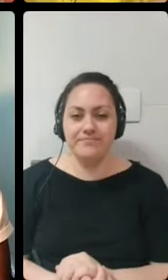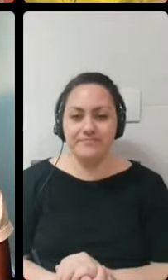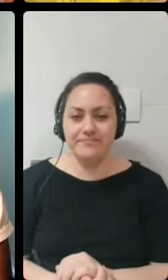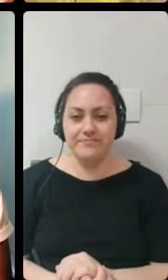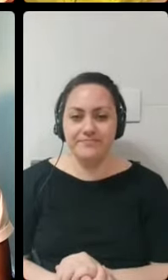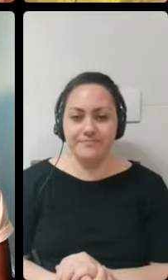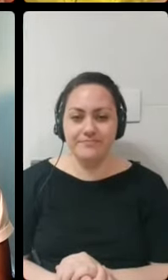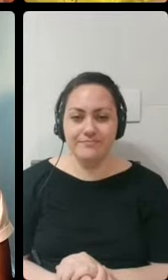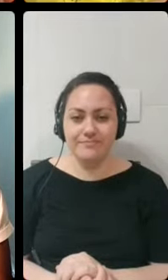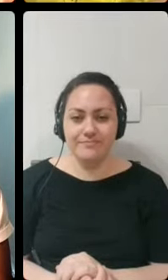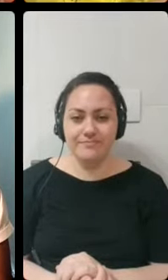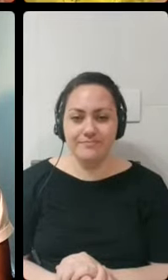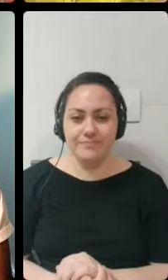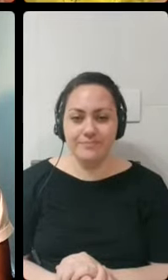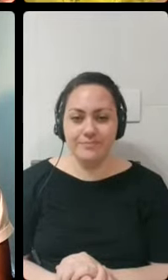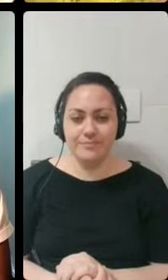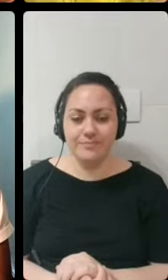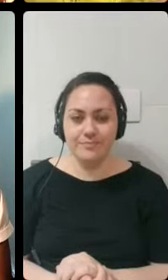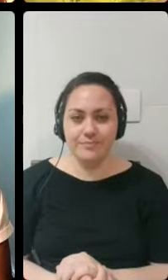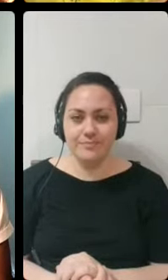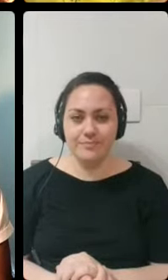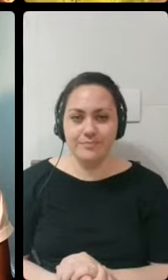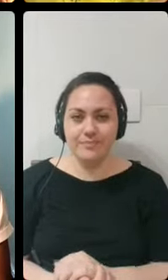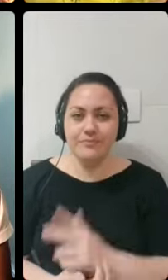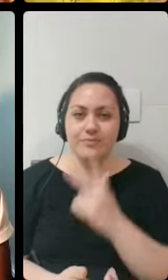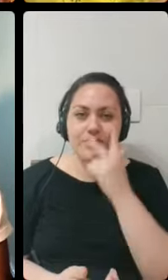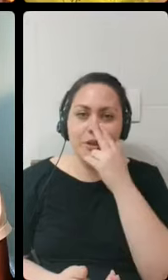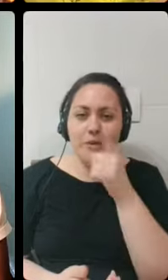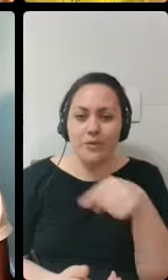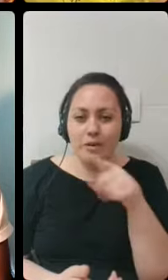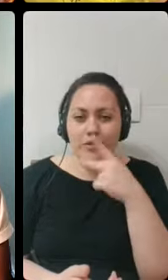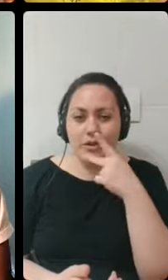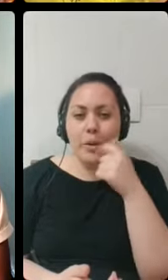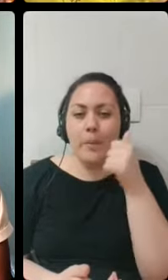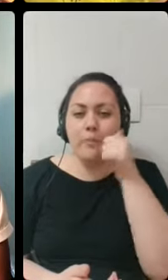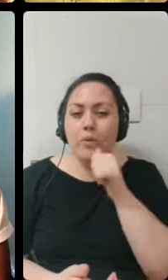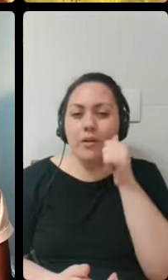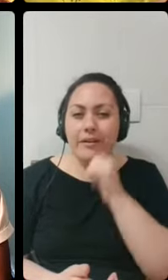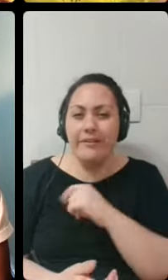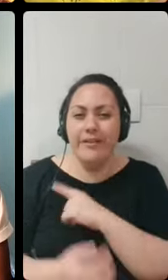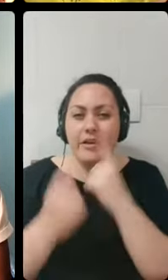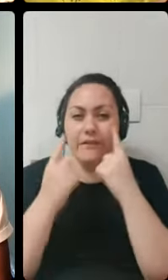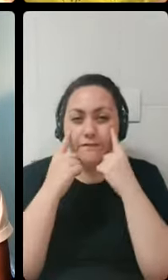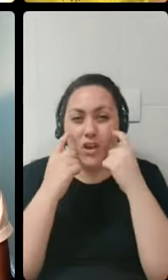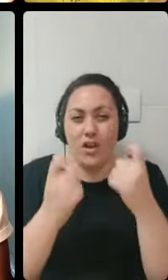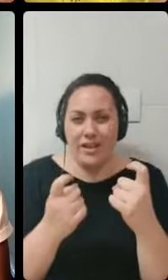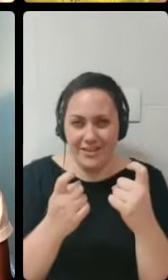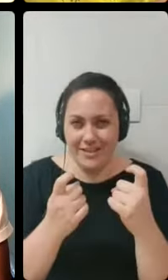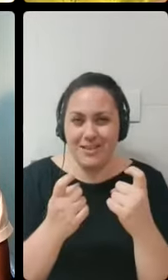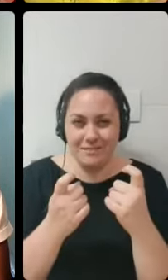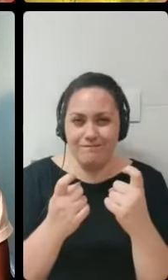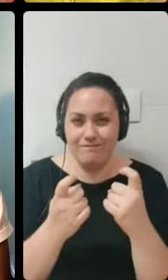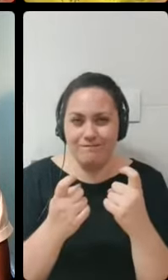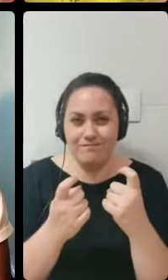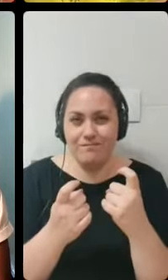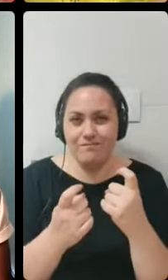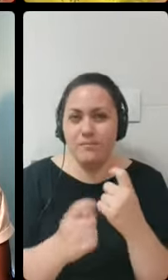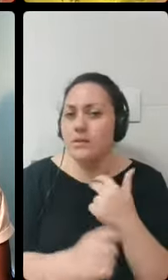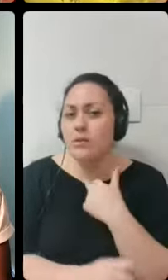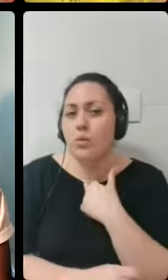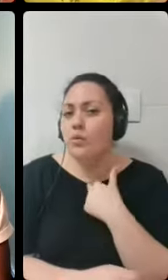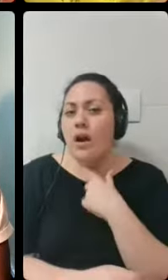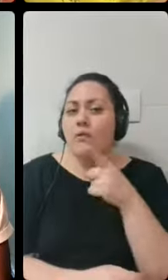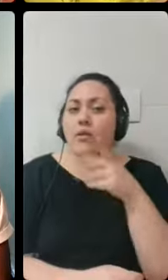das mulheres né? Que estão em situação de violência, né? Não resolveria ir na casa, só tirar da